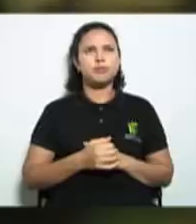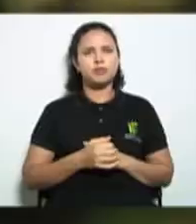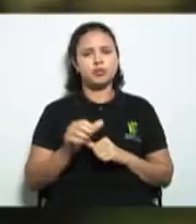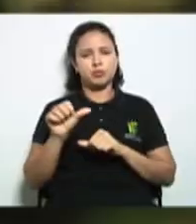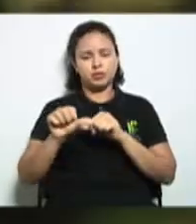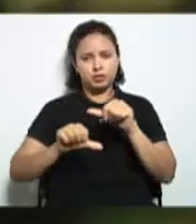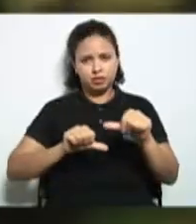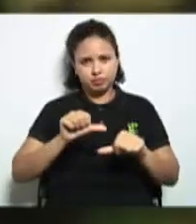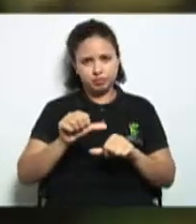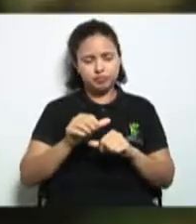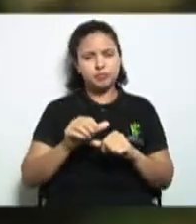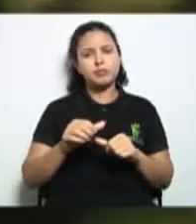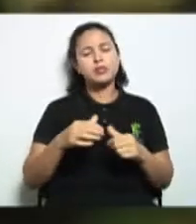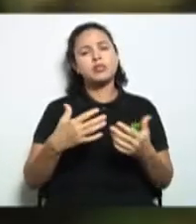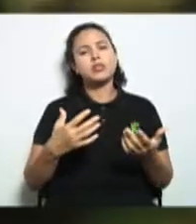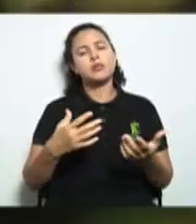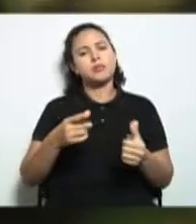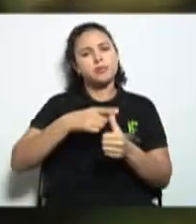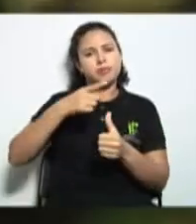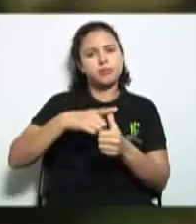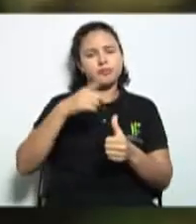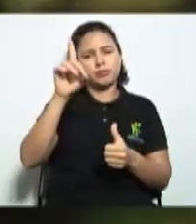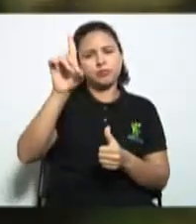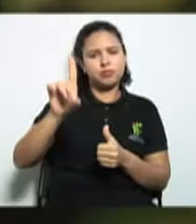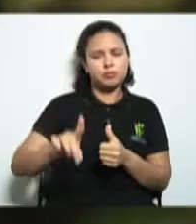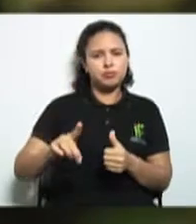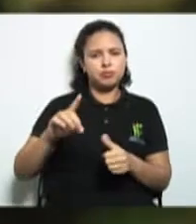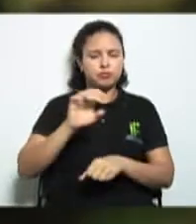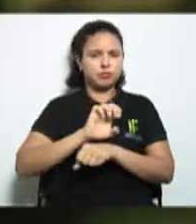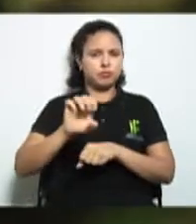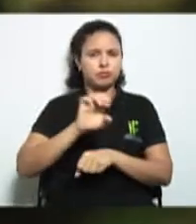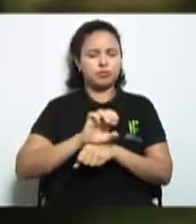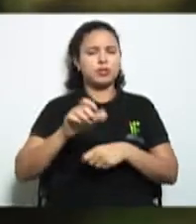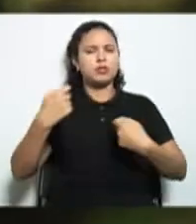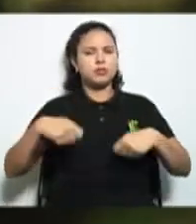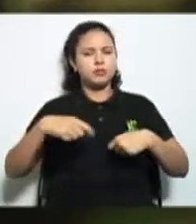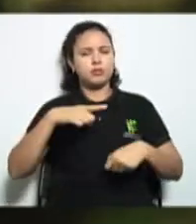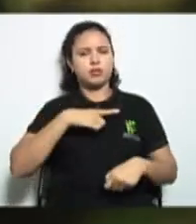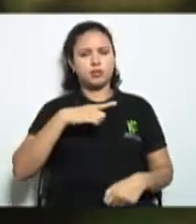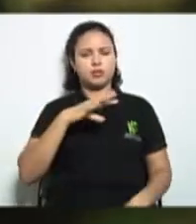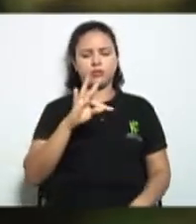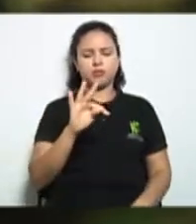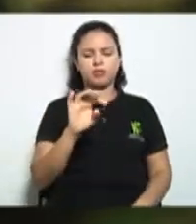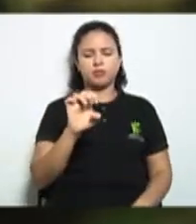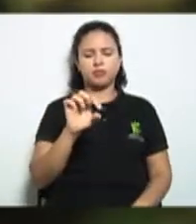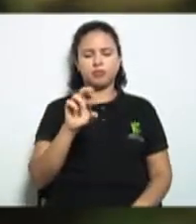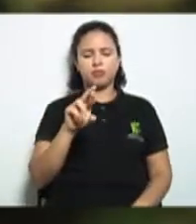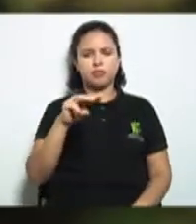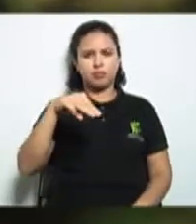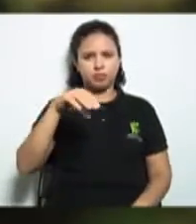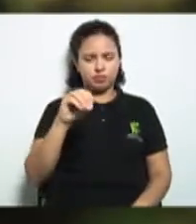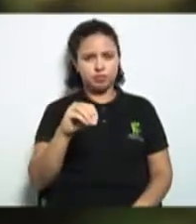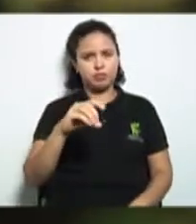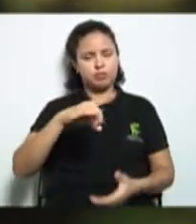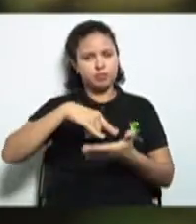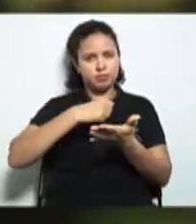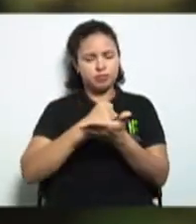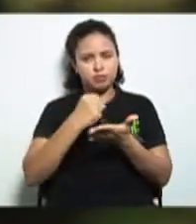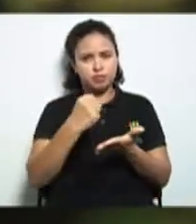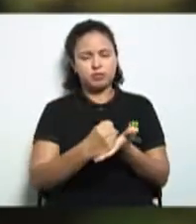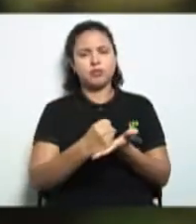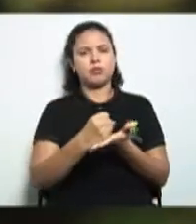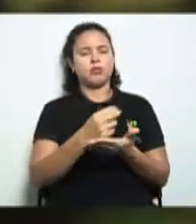alteração. Um dos primeiros deveres do estagiário é que deve ter um termo de compromisso entre ele, a instituição de ensino